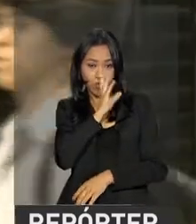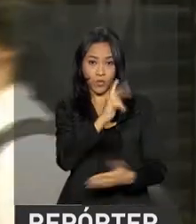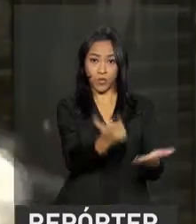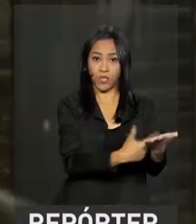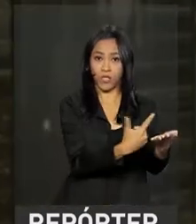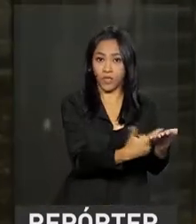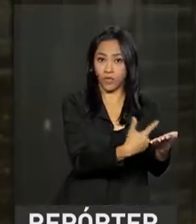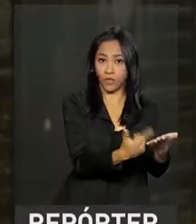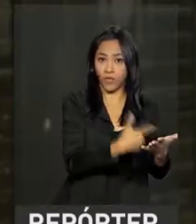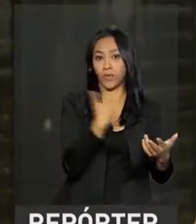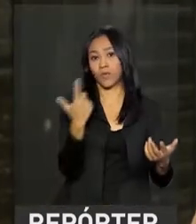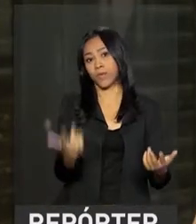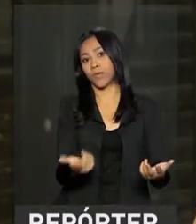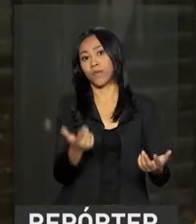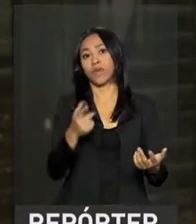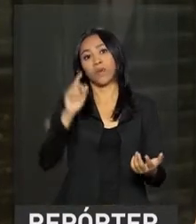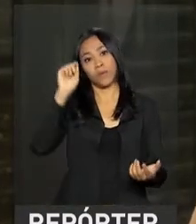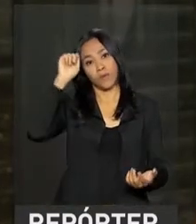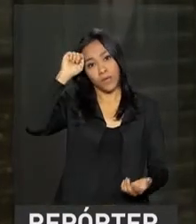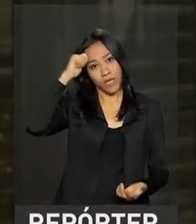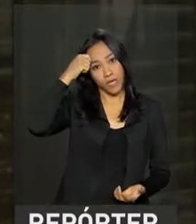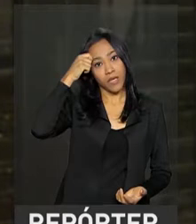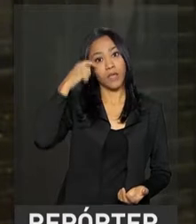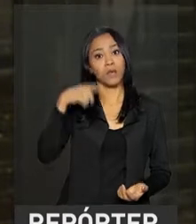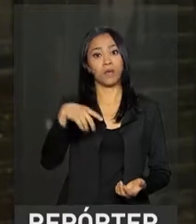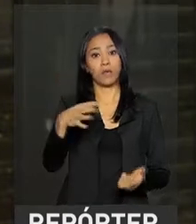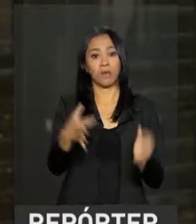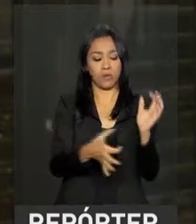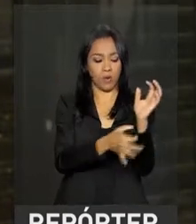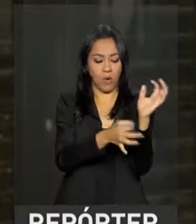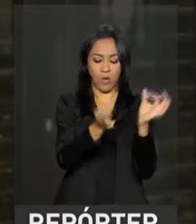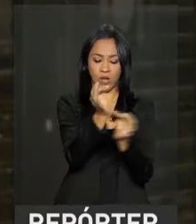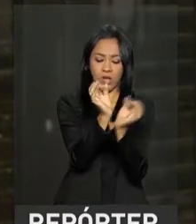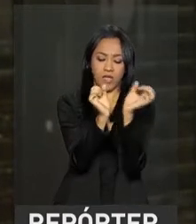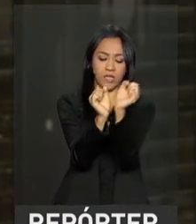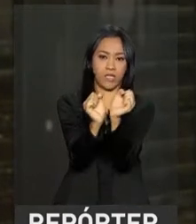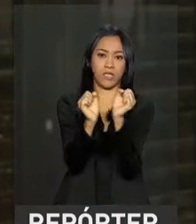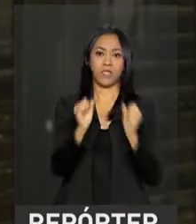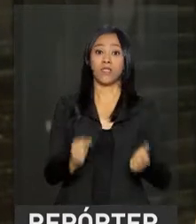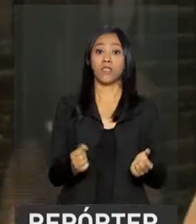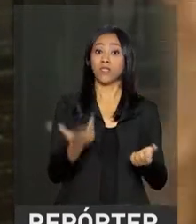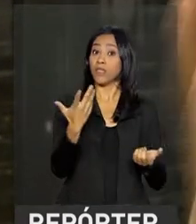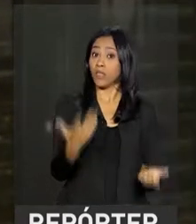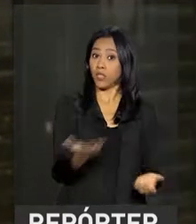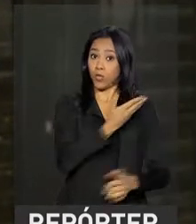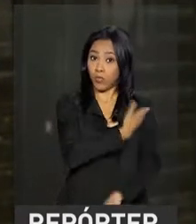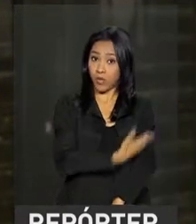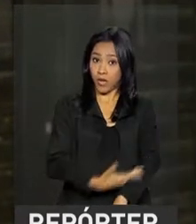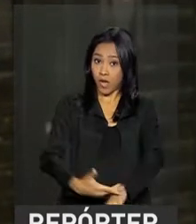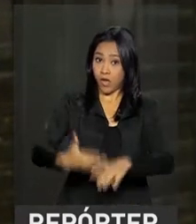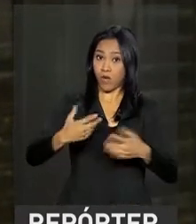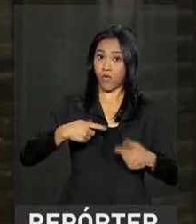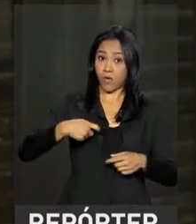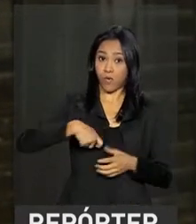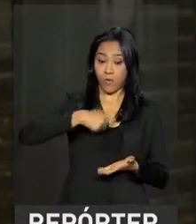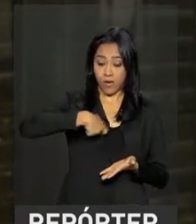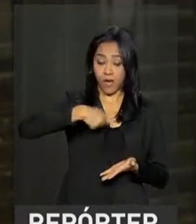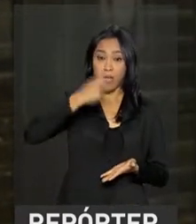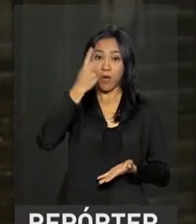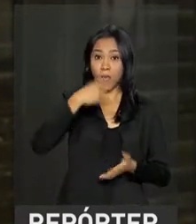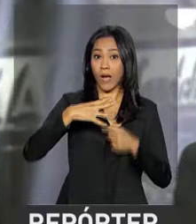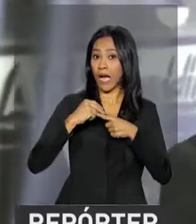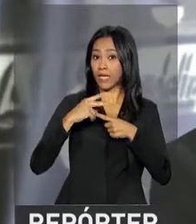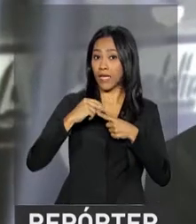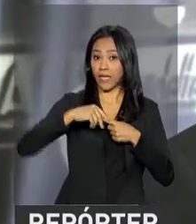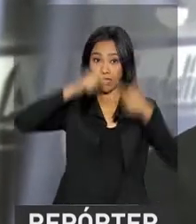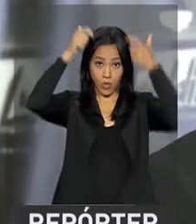didático o negro com a mão acorrentada eo branco com a caneta na mão ea coroa na cabeça a gente não vai conseguir contar a